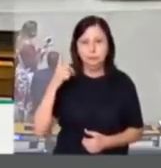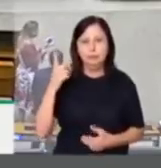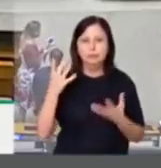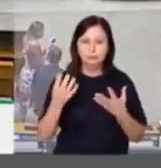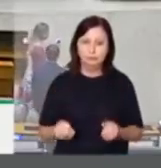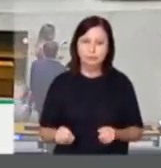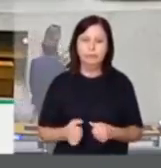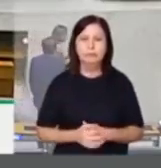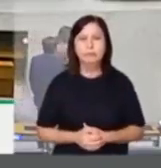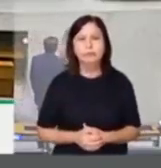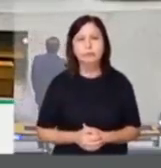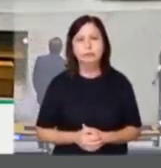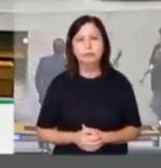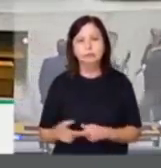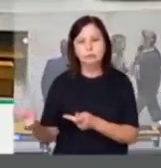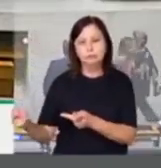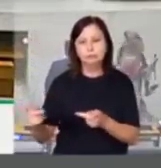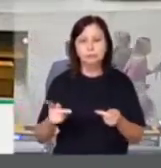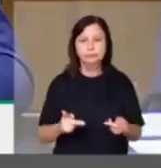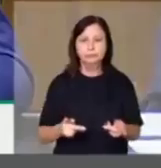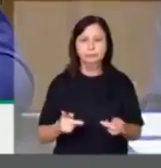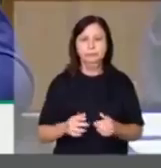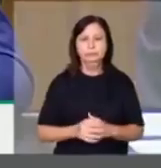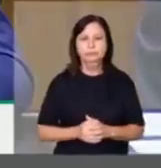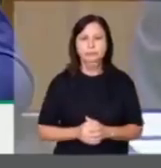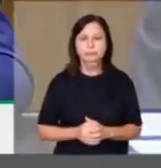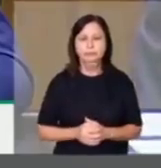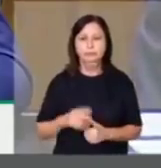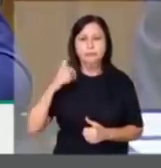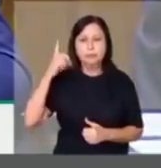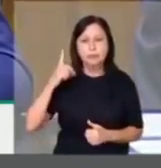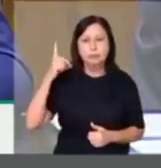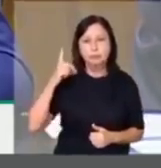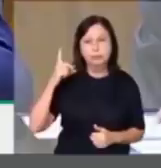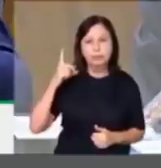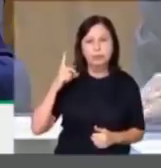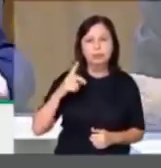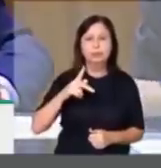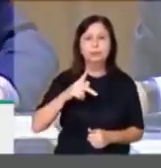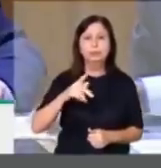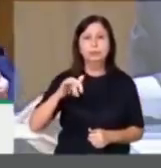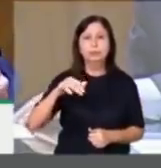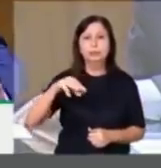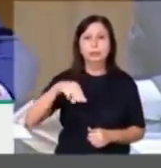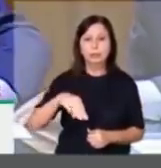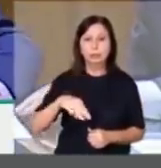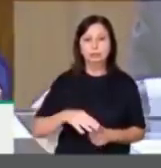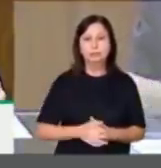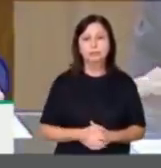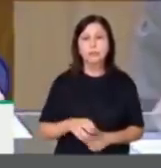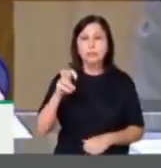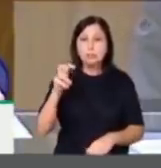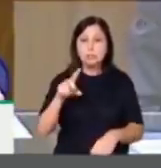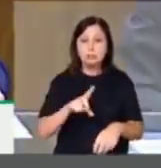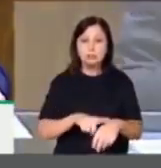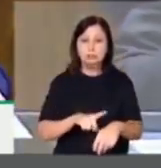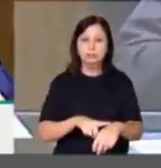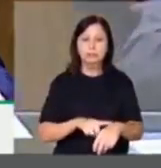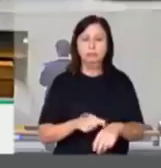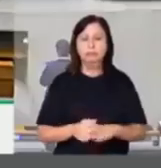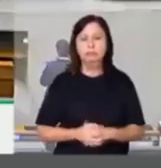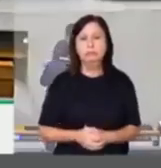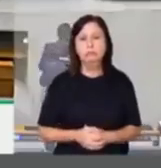Convido o deputado Kim Kataguiri. Vossa Excelência dispõe de 5 minutos agora no pequeno expediente. A palavra com Vossa